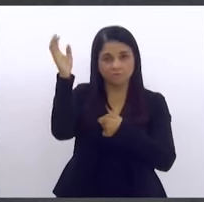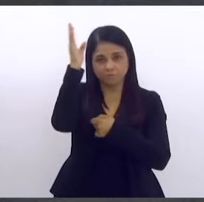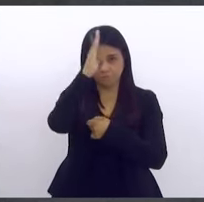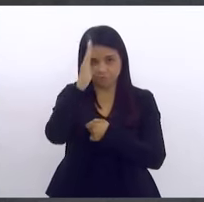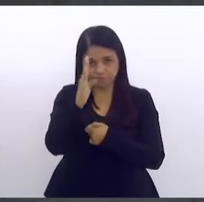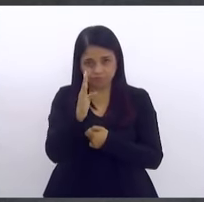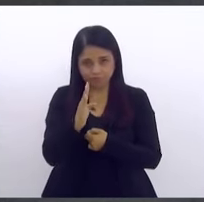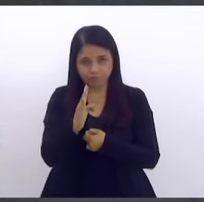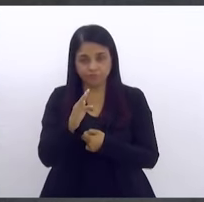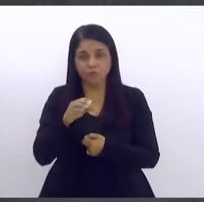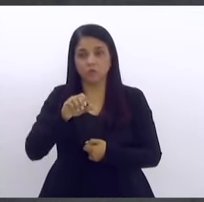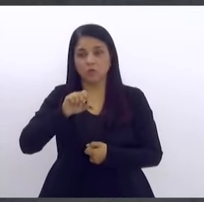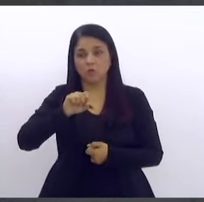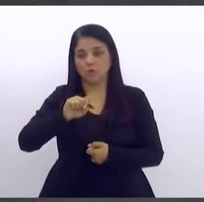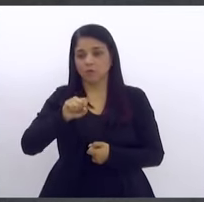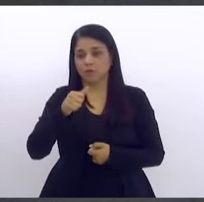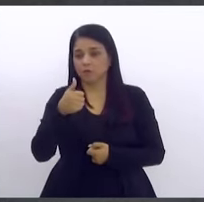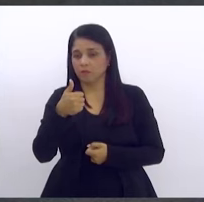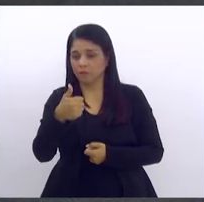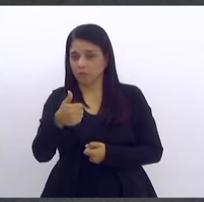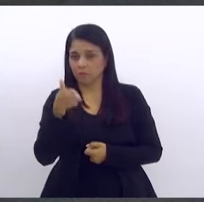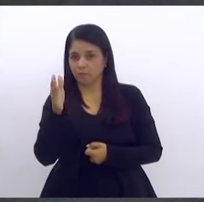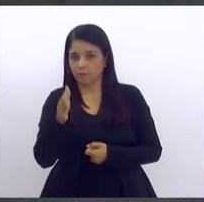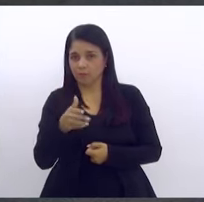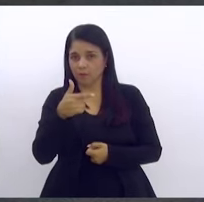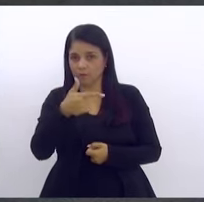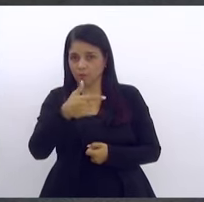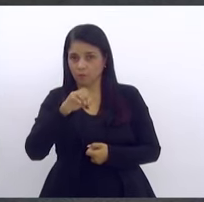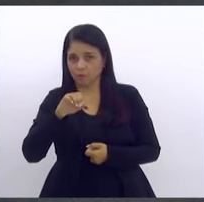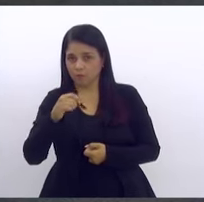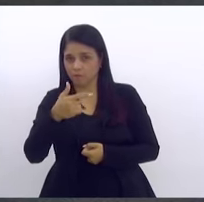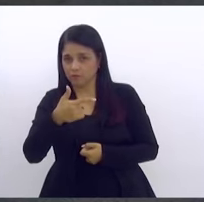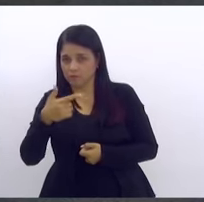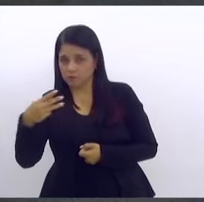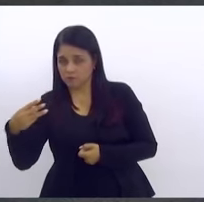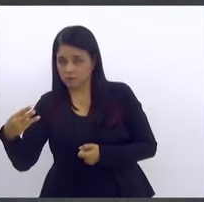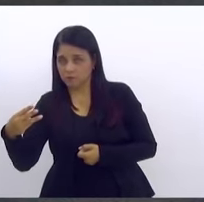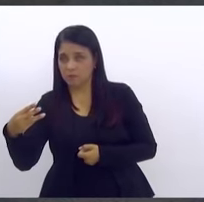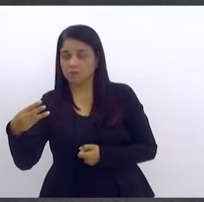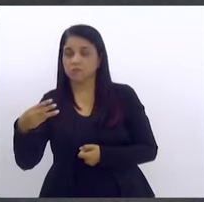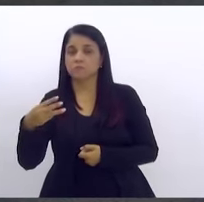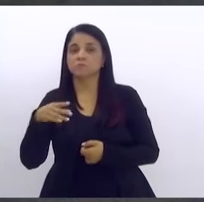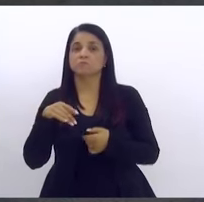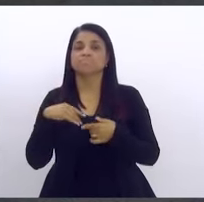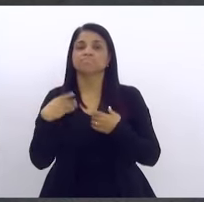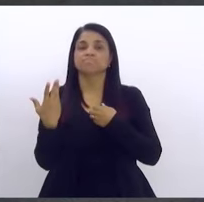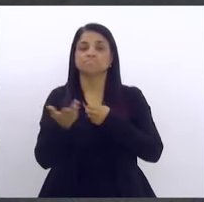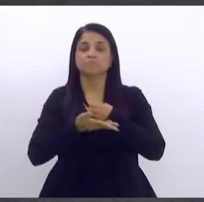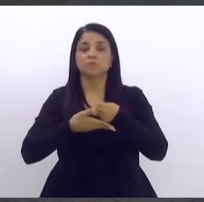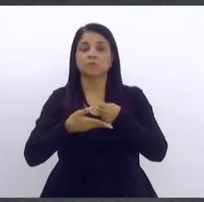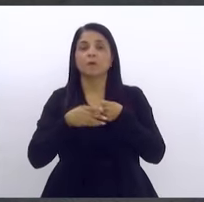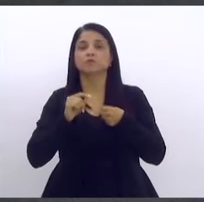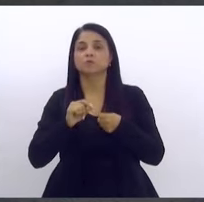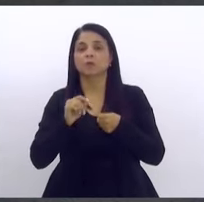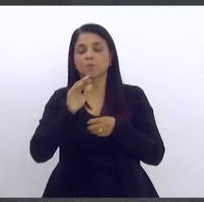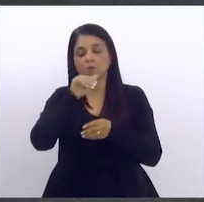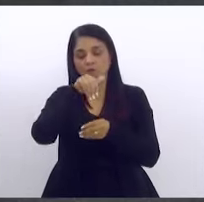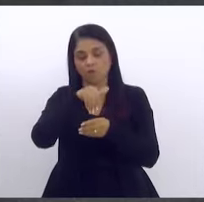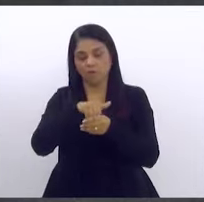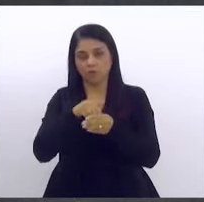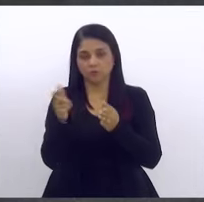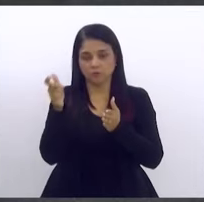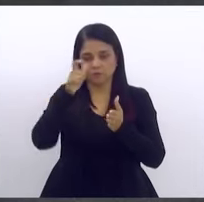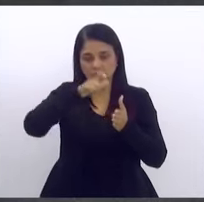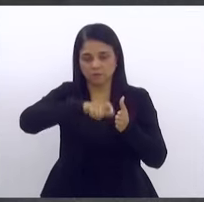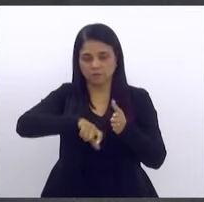convênio 81, assim posto, consoante esses fundamentos, o voto na tributação